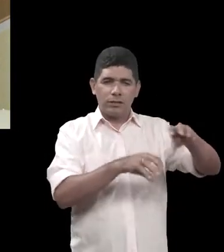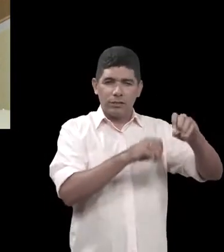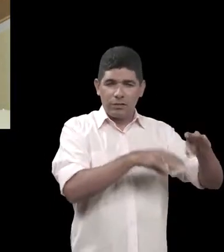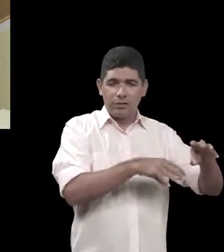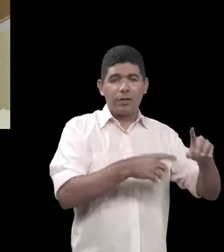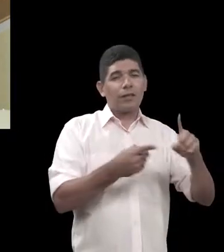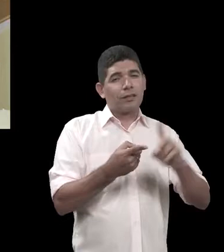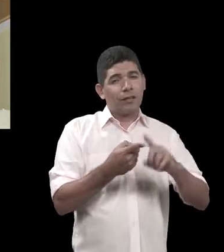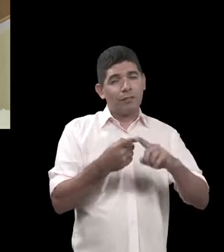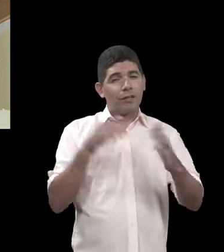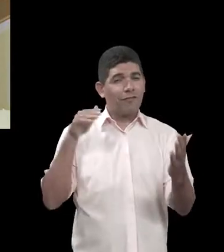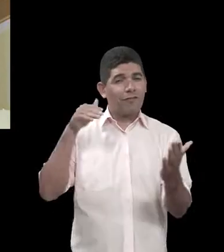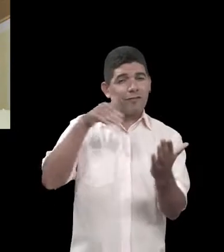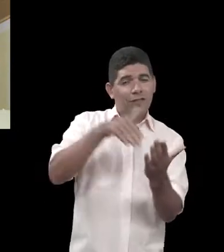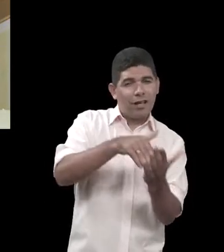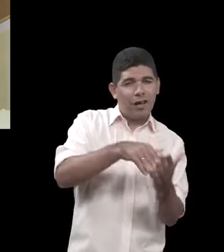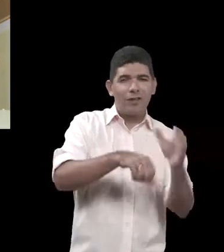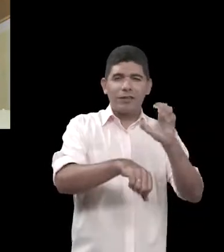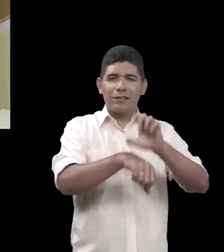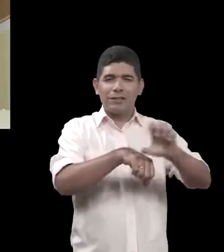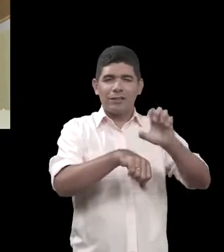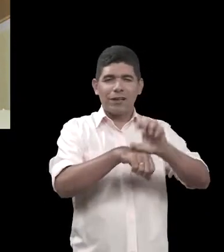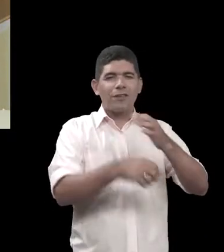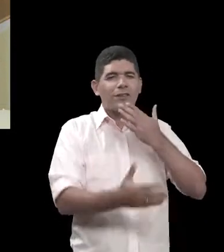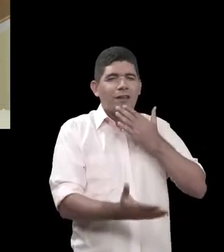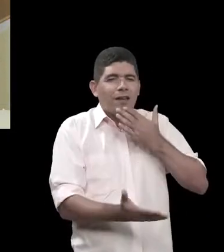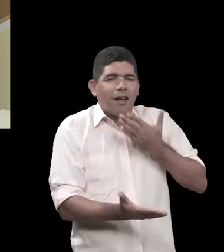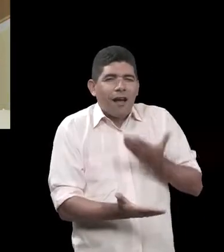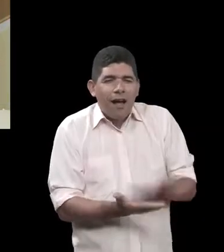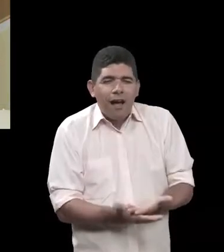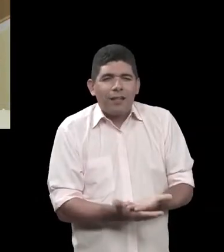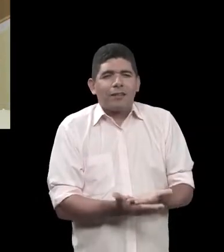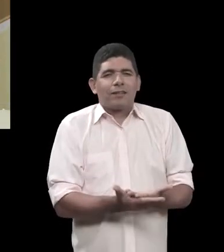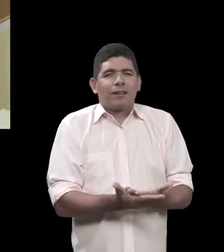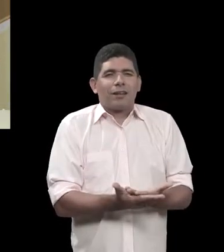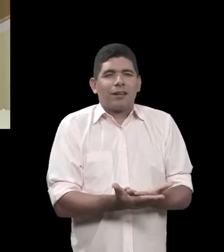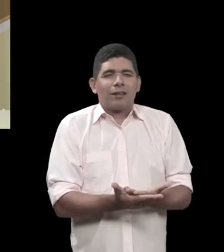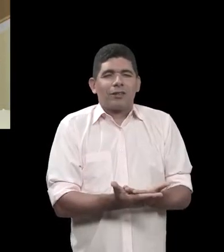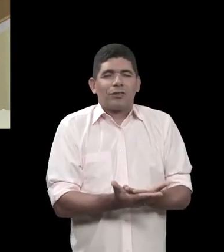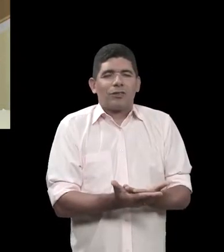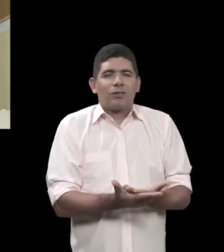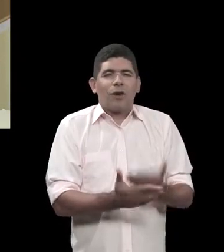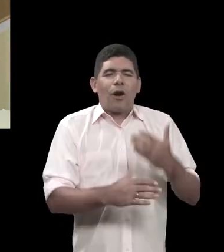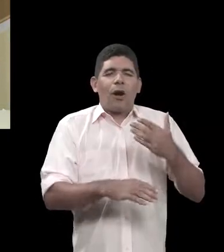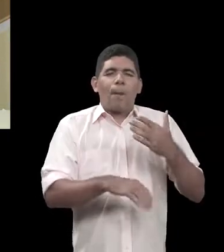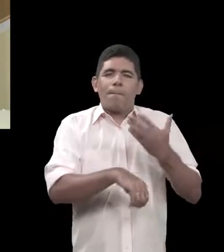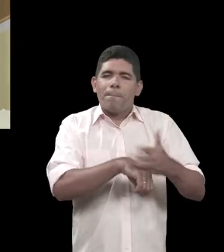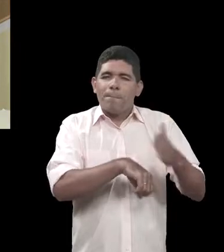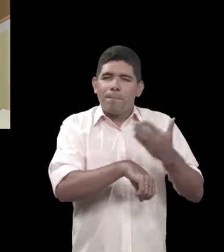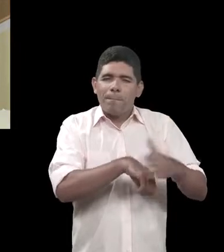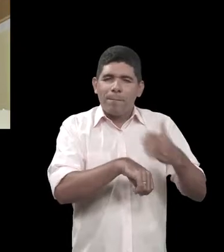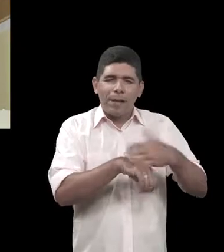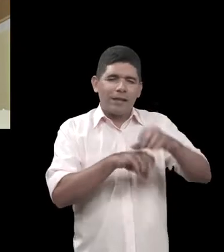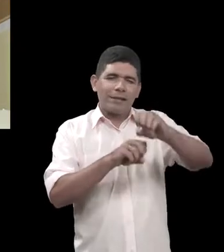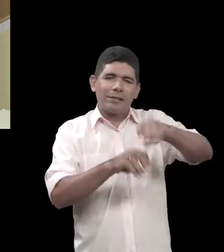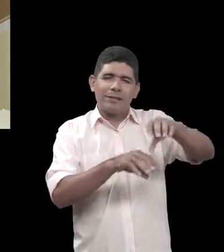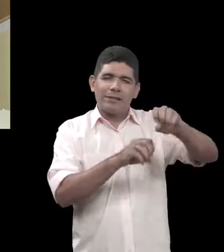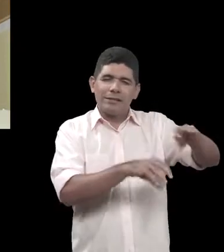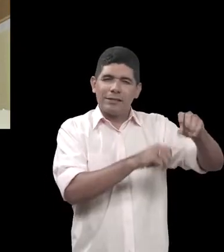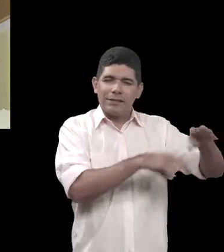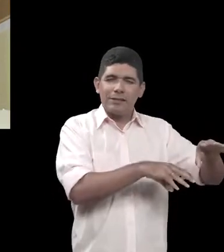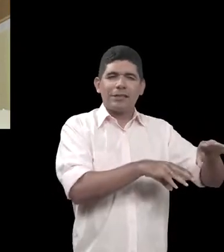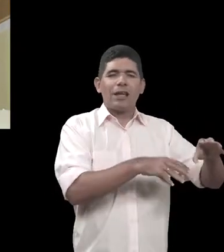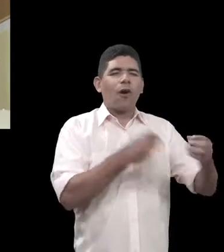do meu estágio, eu fiquei também encantado com a parte do ensino, que era a parte prática que eu tinha que fazer, e lidar diretamente com estar ensinando Libras,